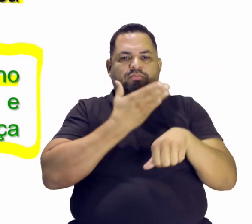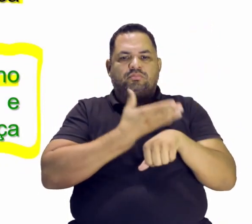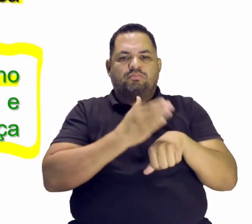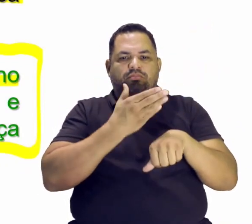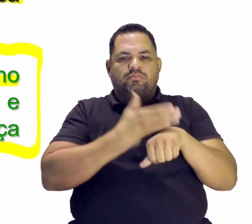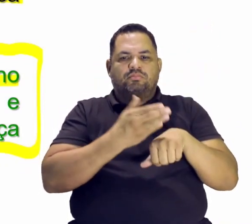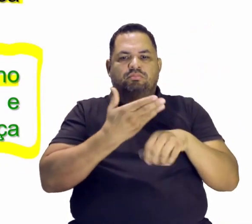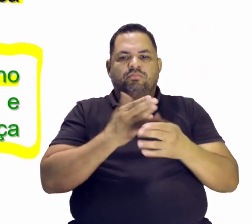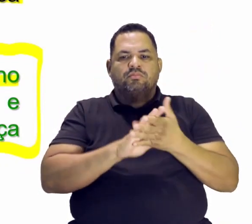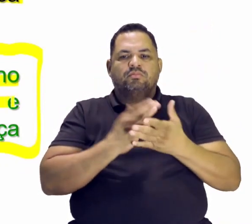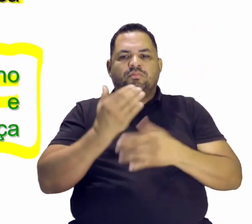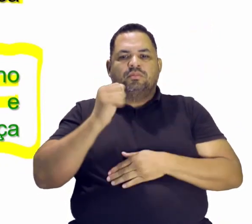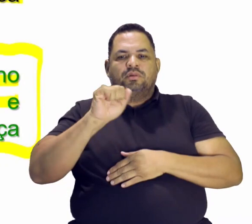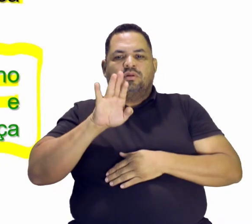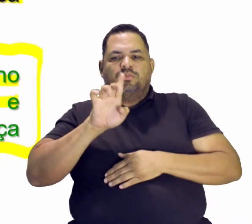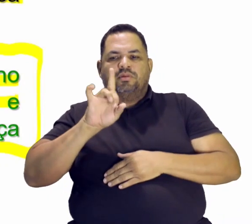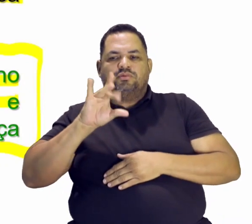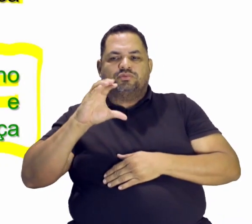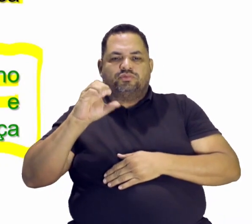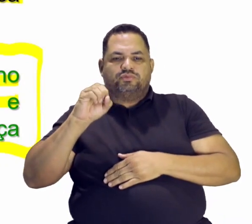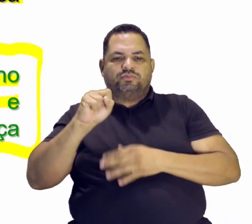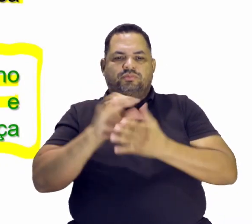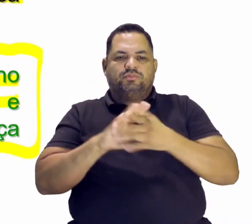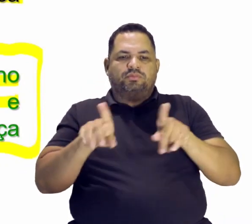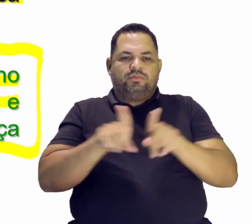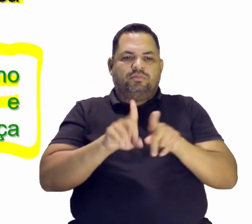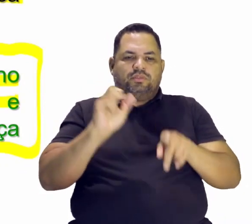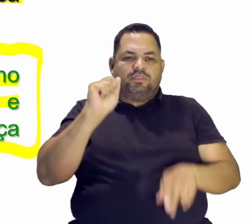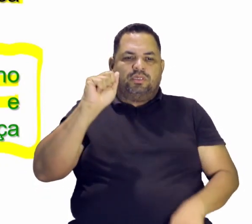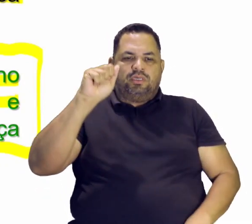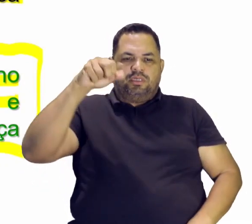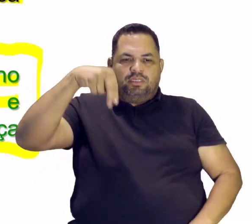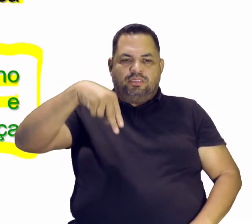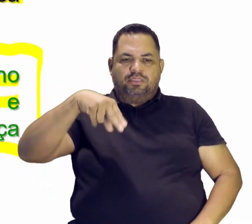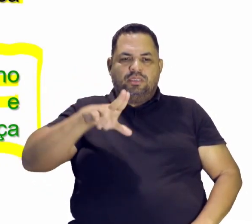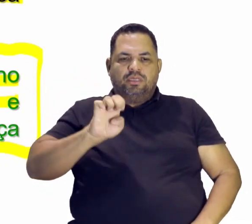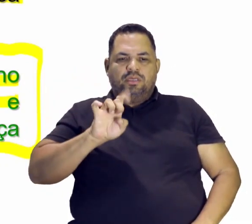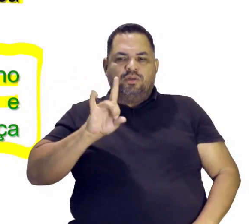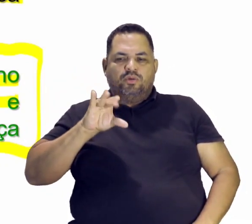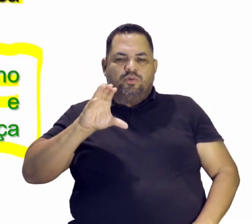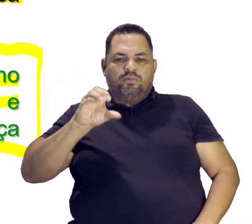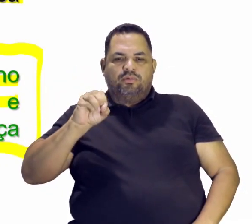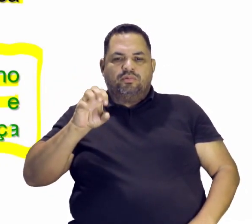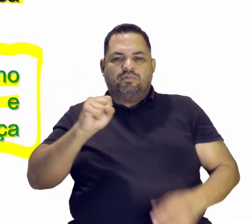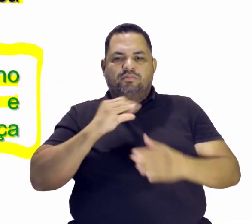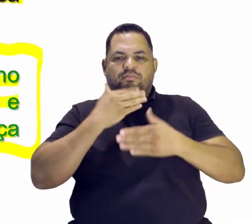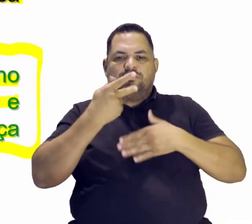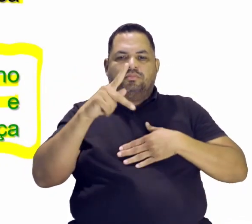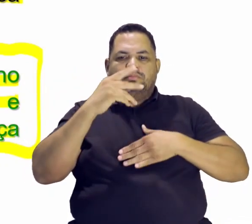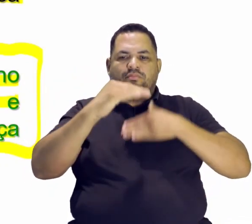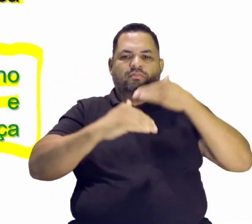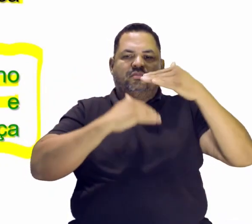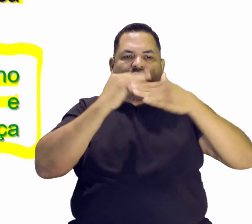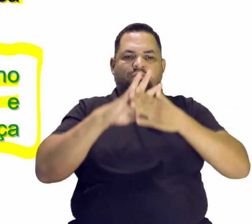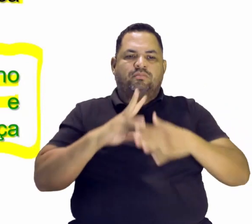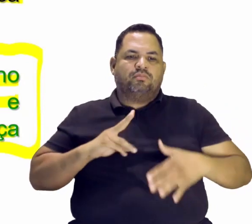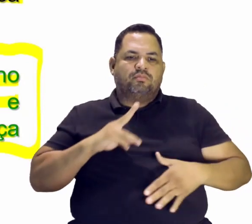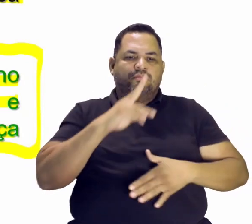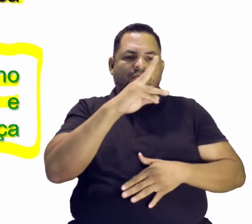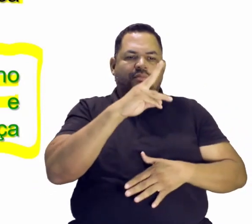com exercícios aeróbios e anaeróbios para desenvolvimento de força